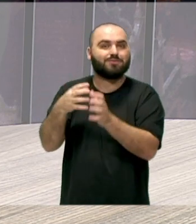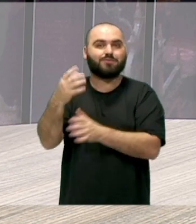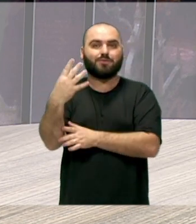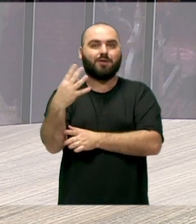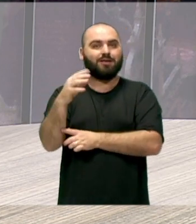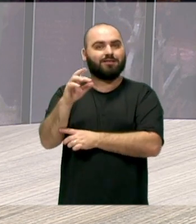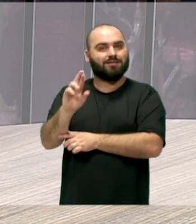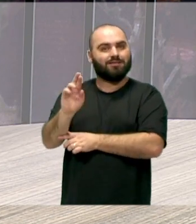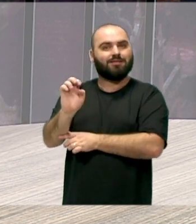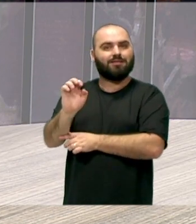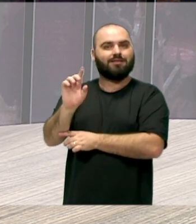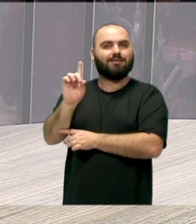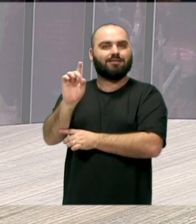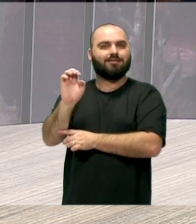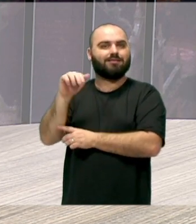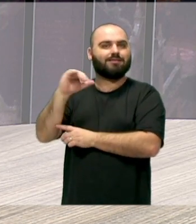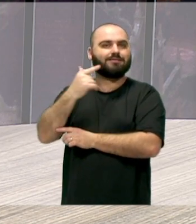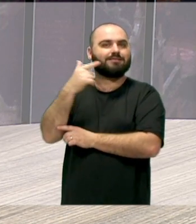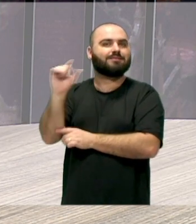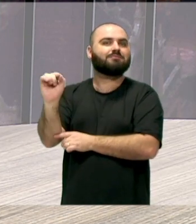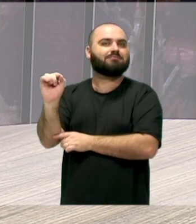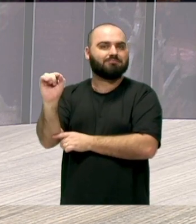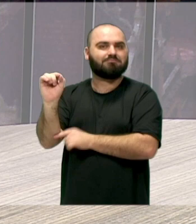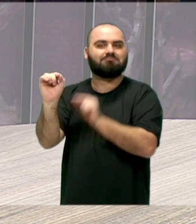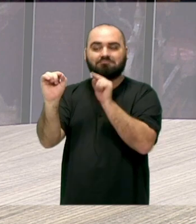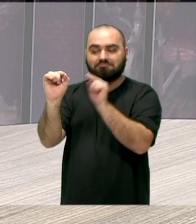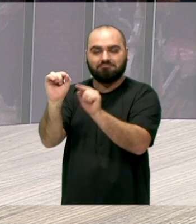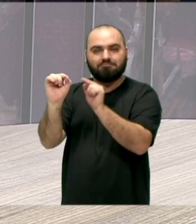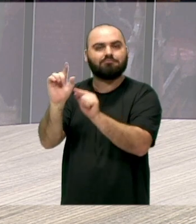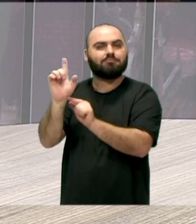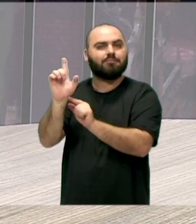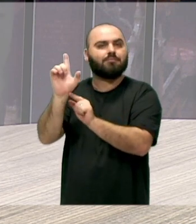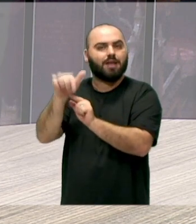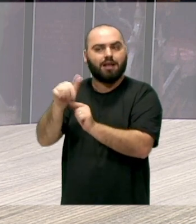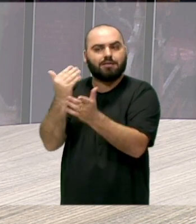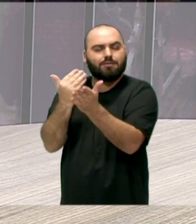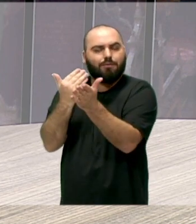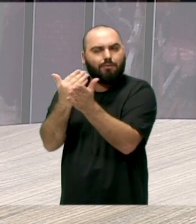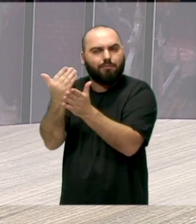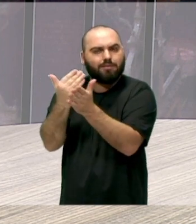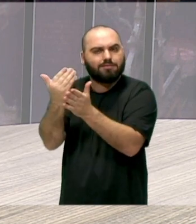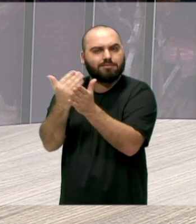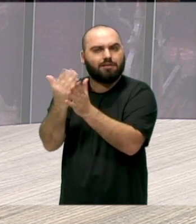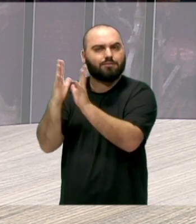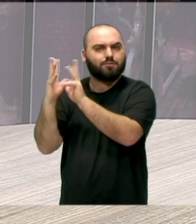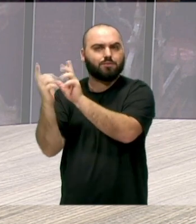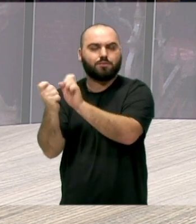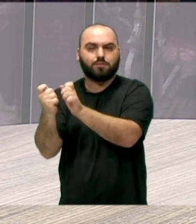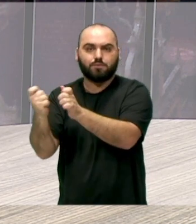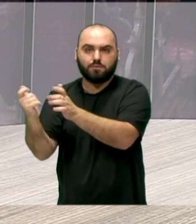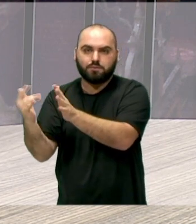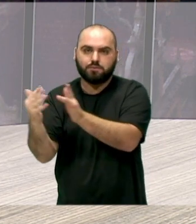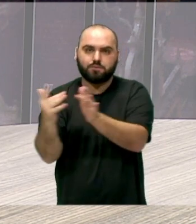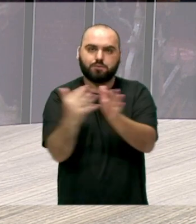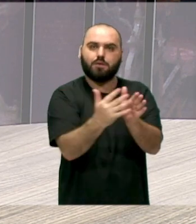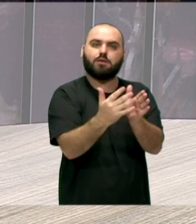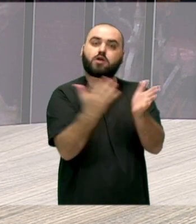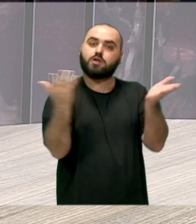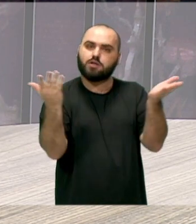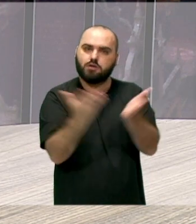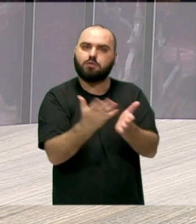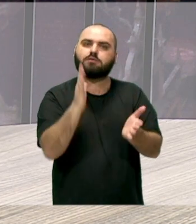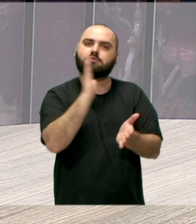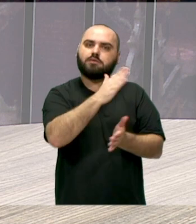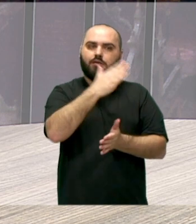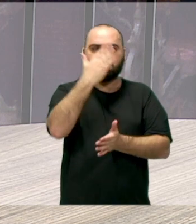Redenção, eu penso que realmente é uma sementinha que a gente realmente hoje colhe frutos e a